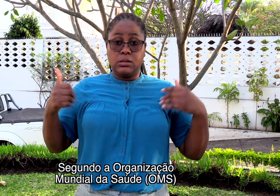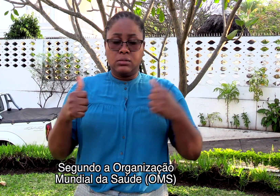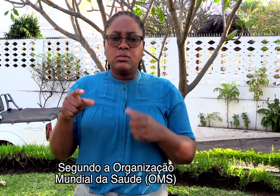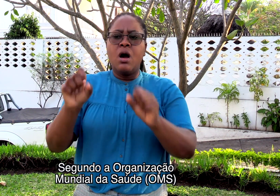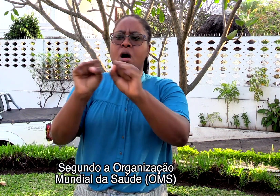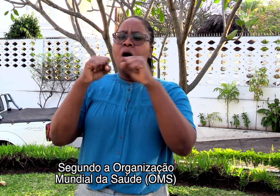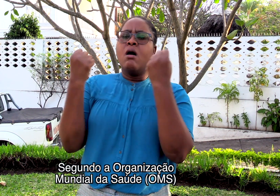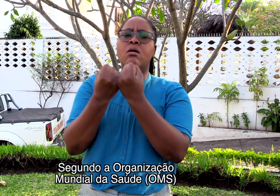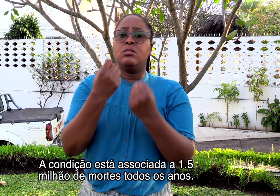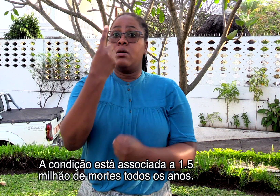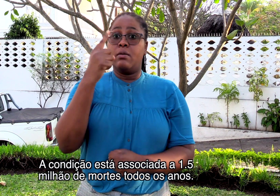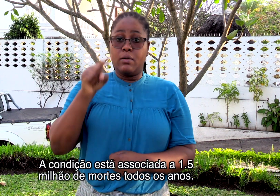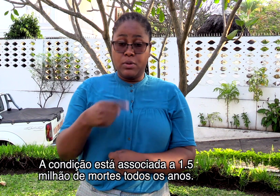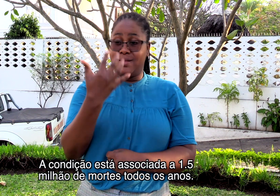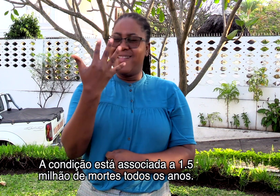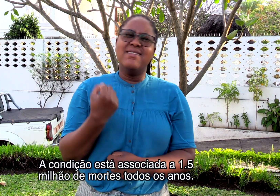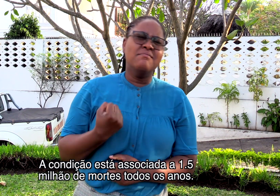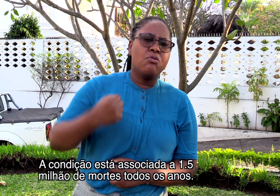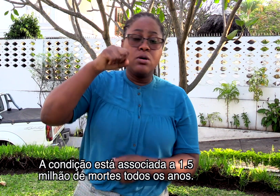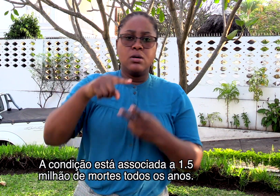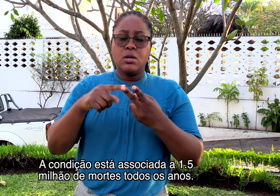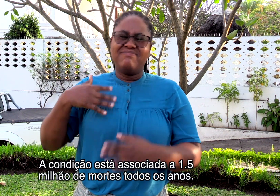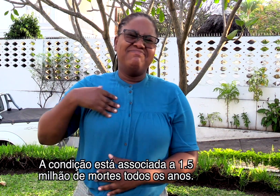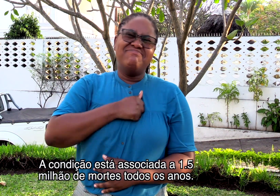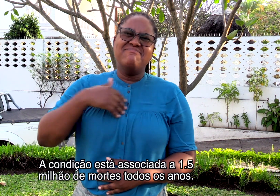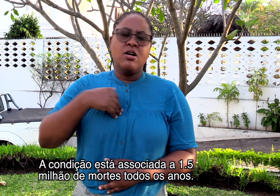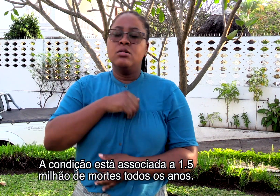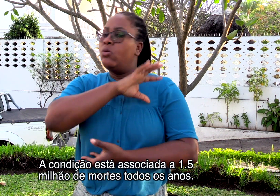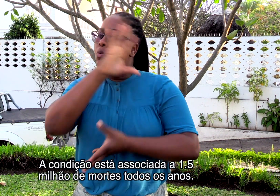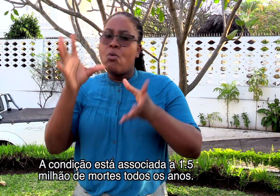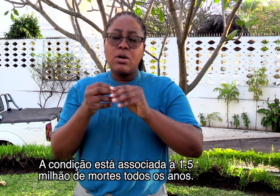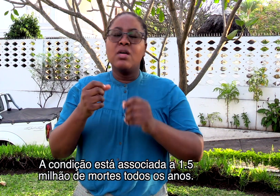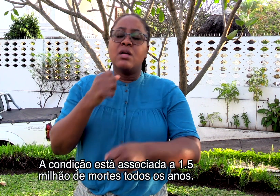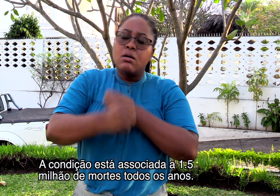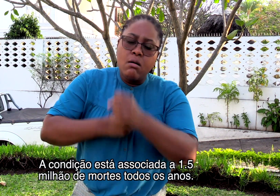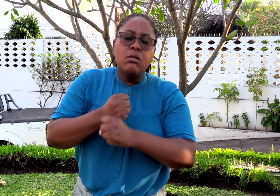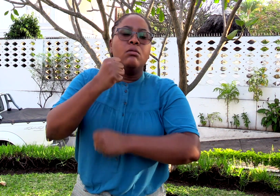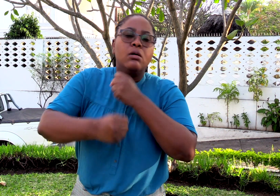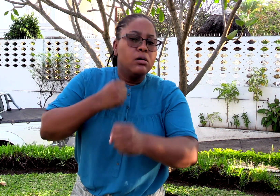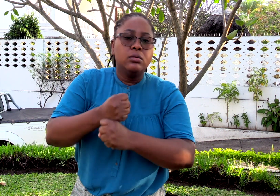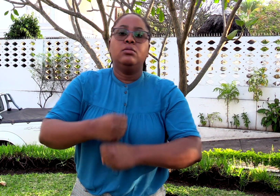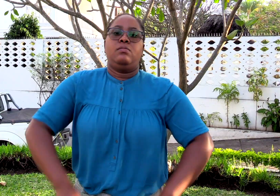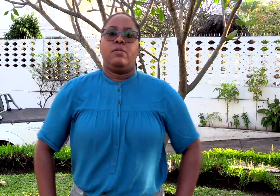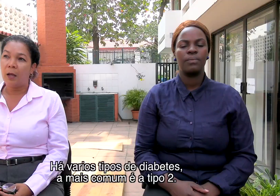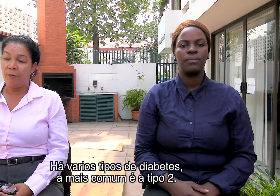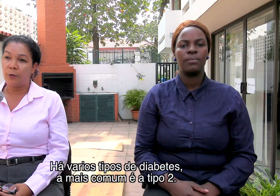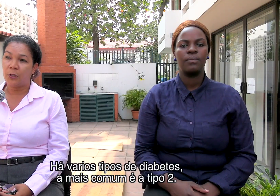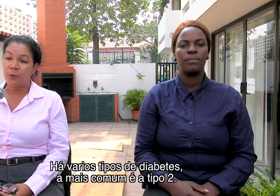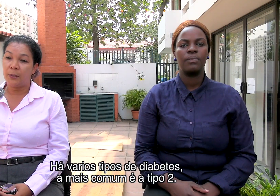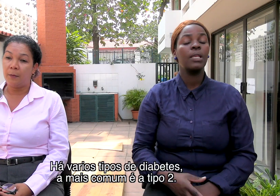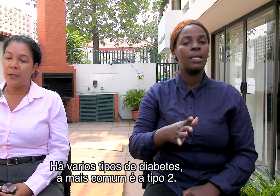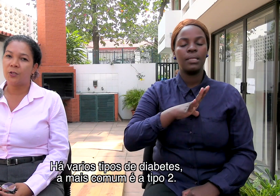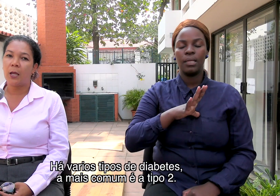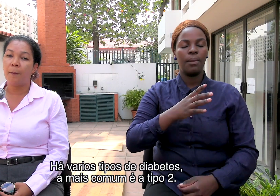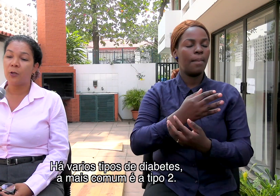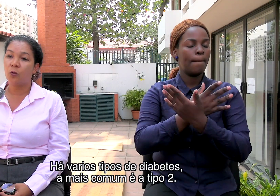Mundial da Saúde, OMS, a condição está associada a 1,5 milhão de mortes todos os anos. Há vários tipos